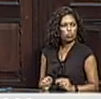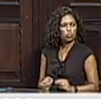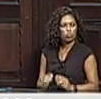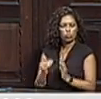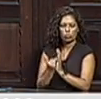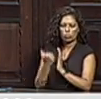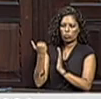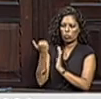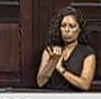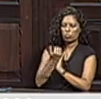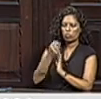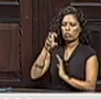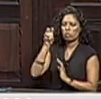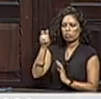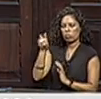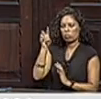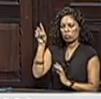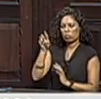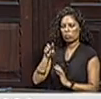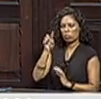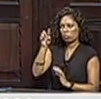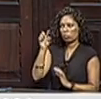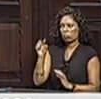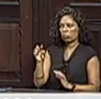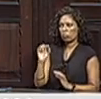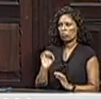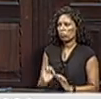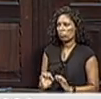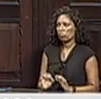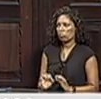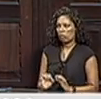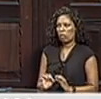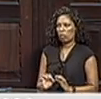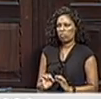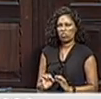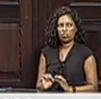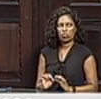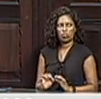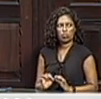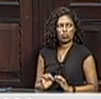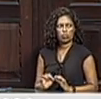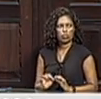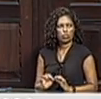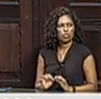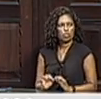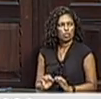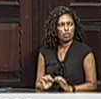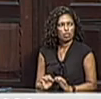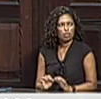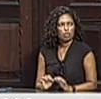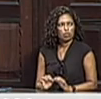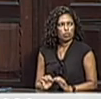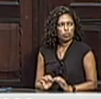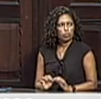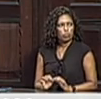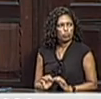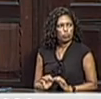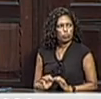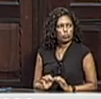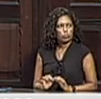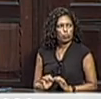que os setores empresariais entrem na justiça para reclamar